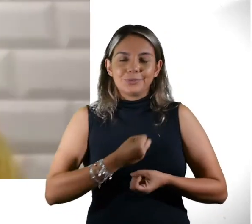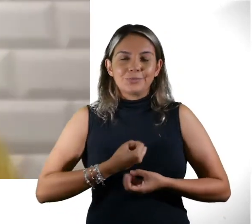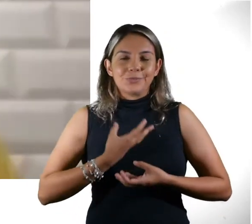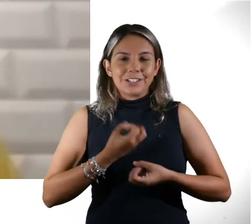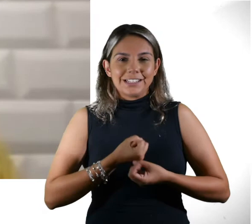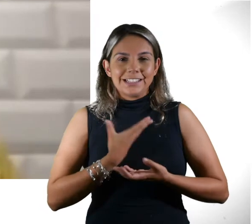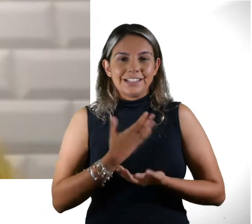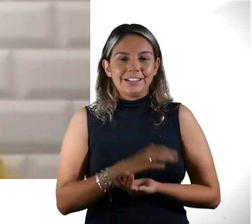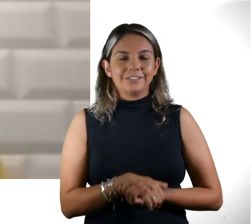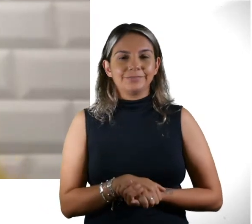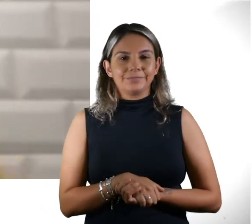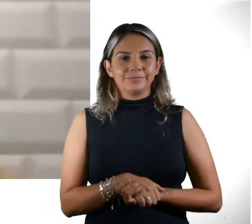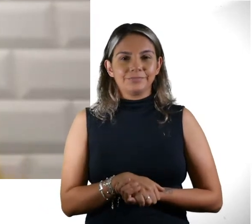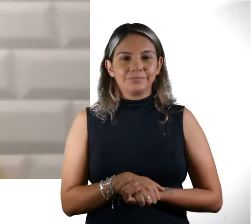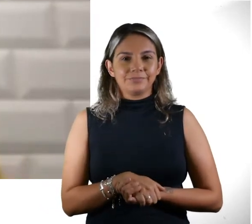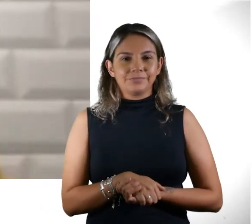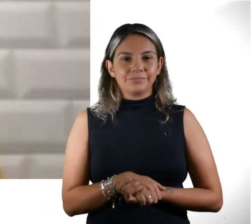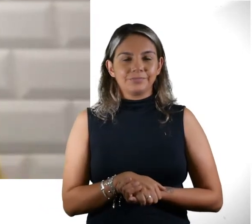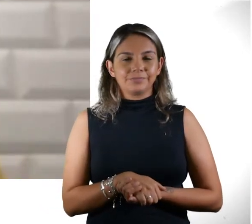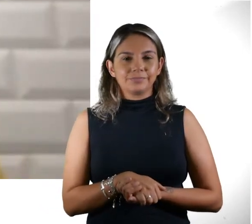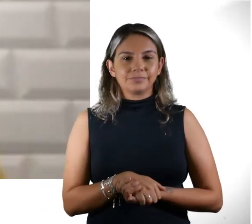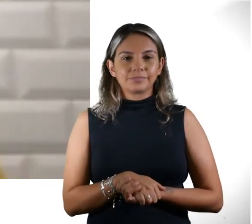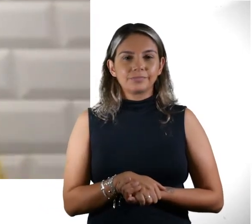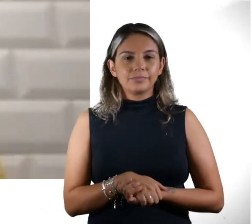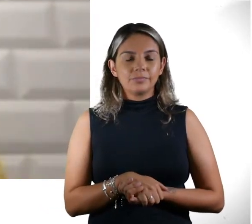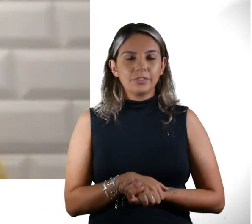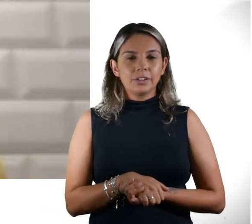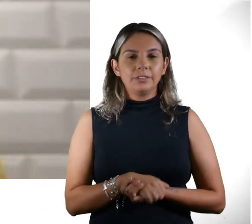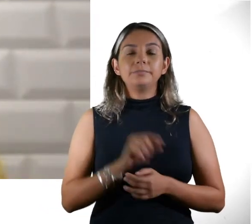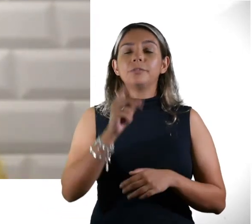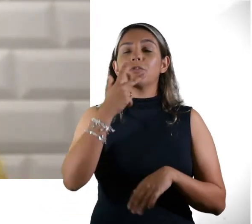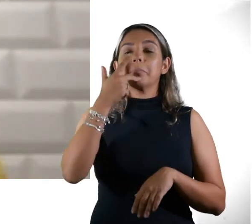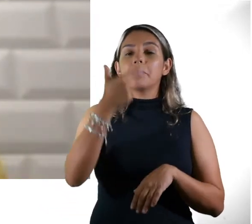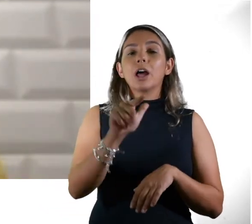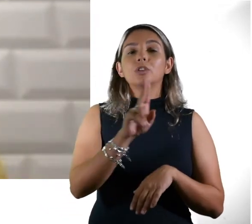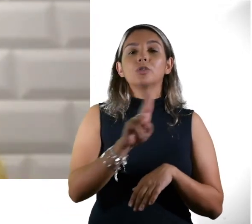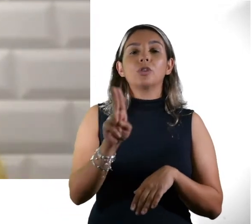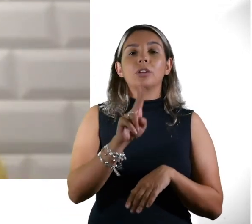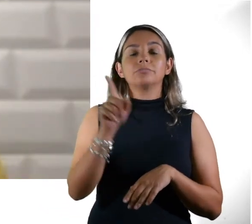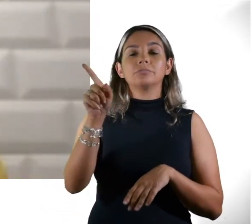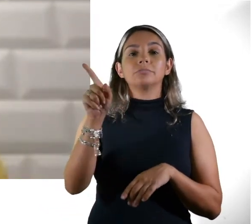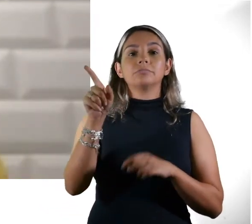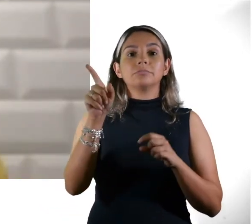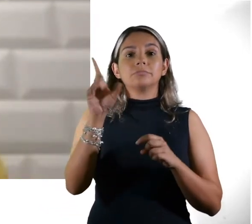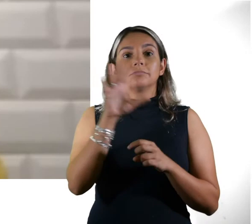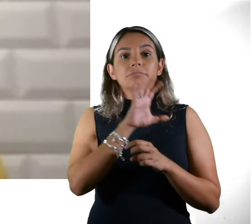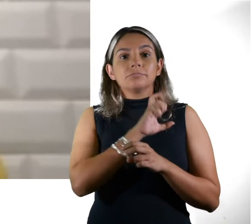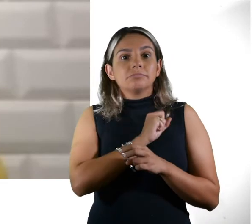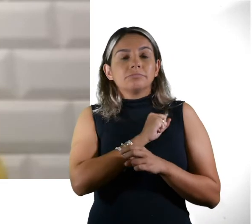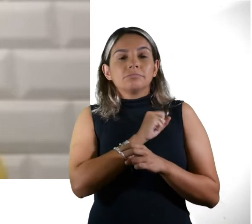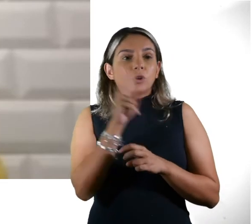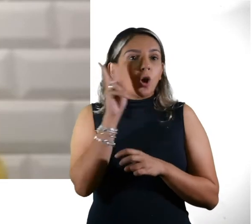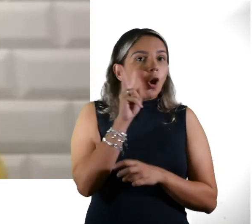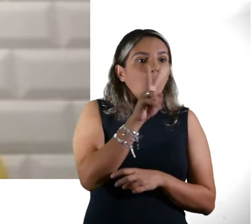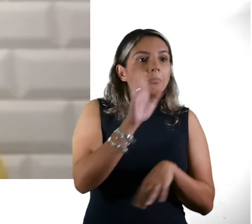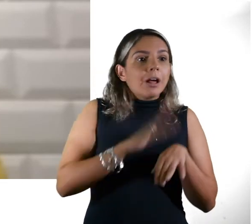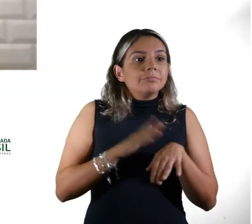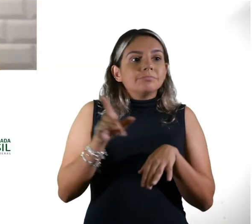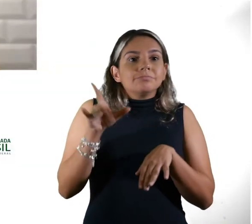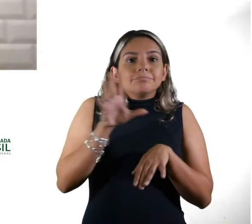E de poesia, então, quem que você pode falar um pouco? Quem mais você gosta? O que te atrai? O que te agrada?